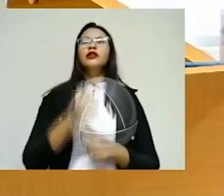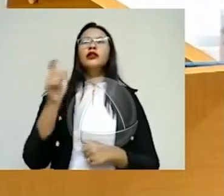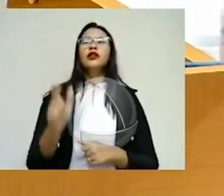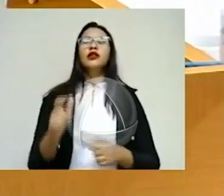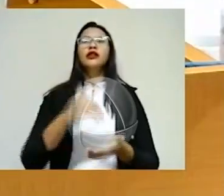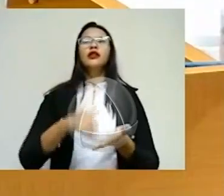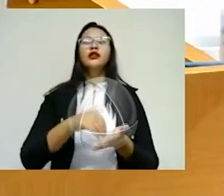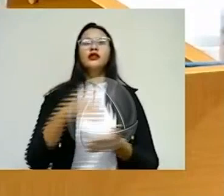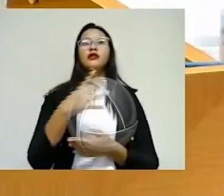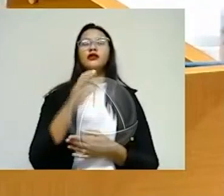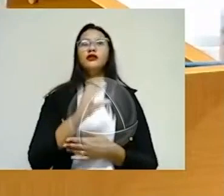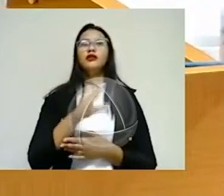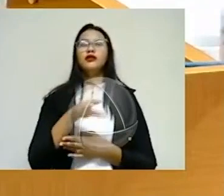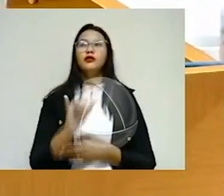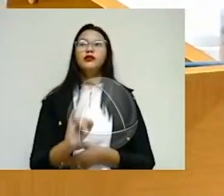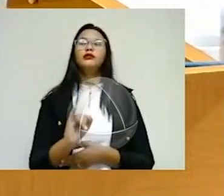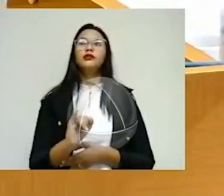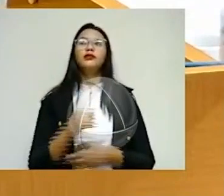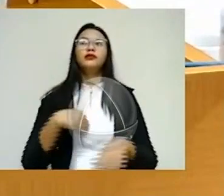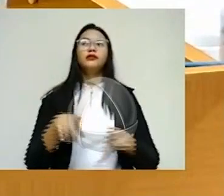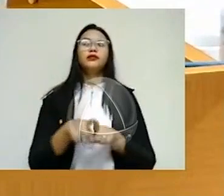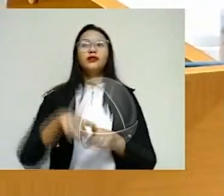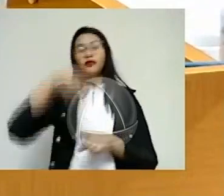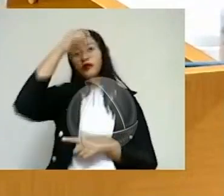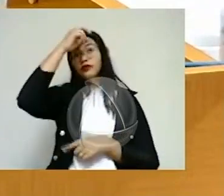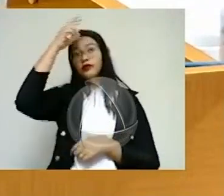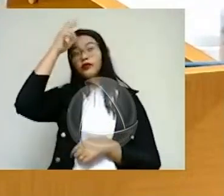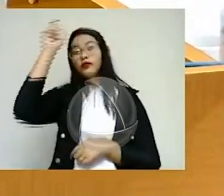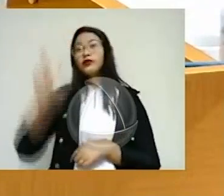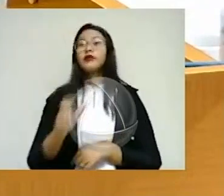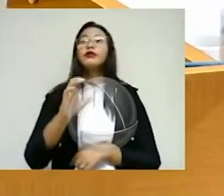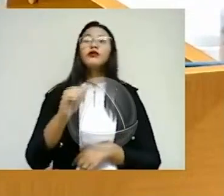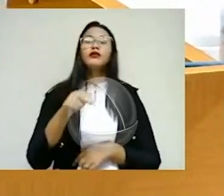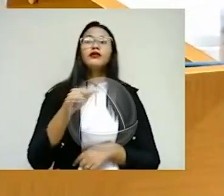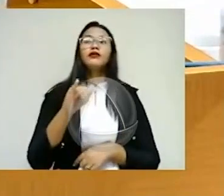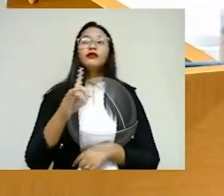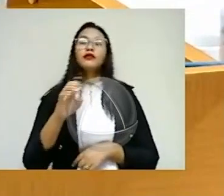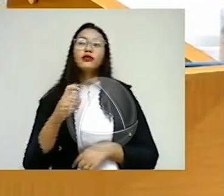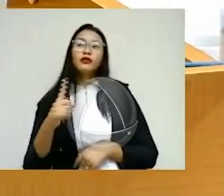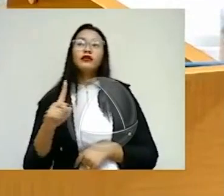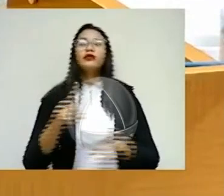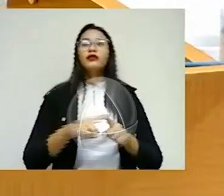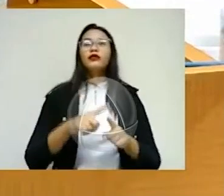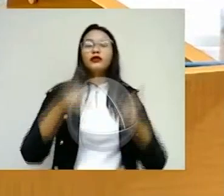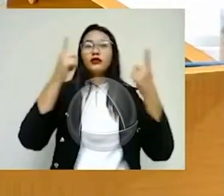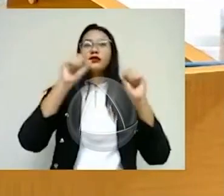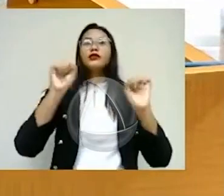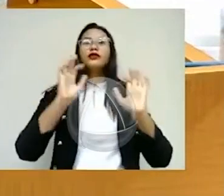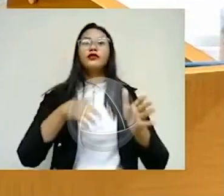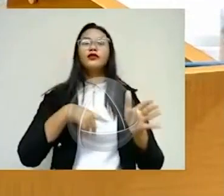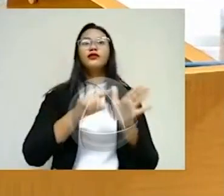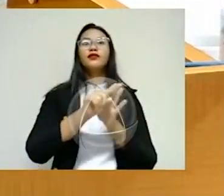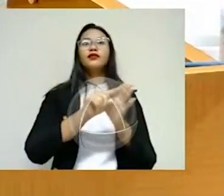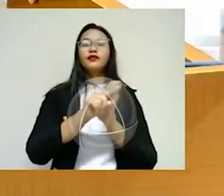o conselheiro Luiz Augusto Ribeiro, relator do município, concordou com a proposta feita pelo procurador-geral.